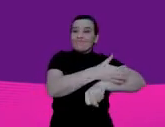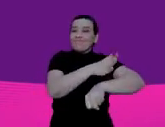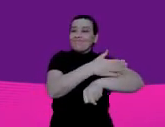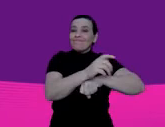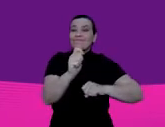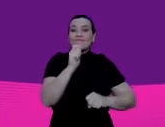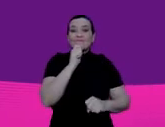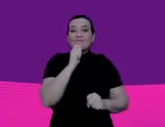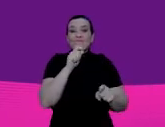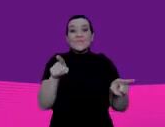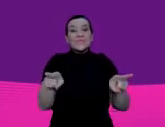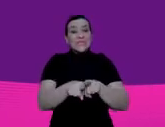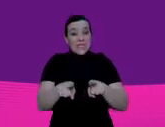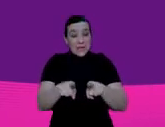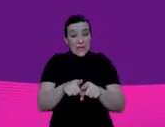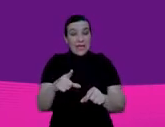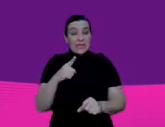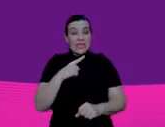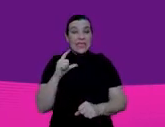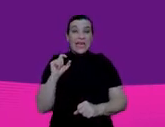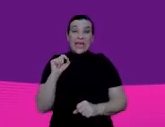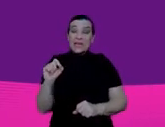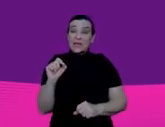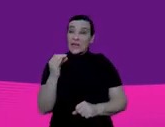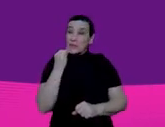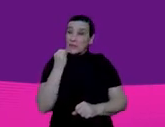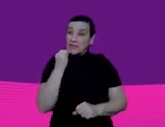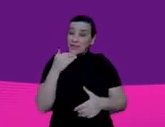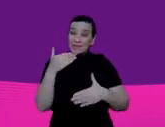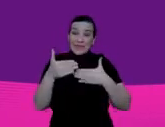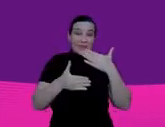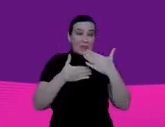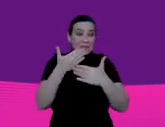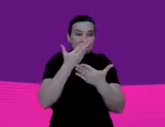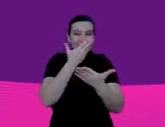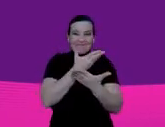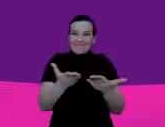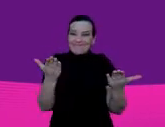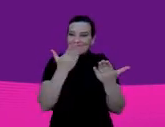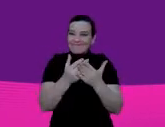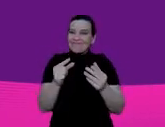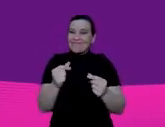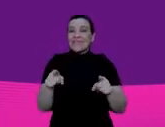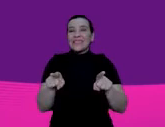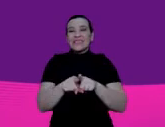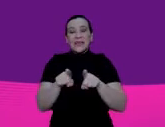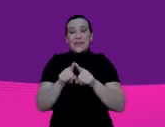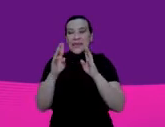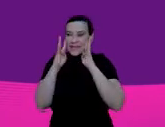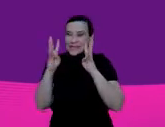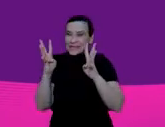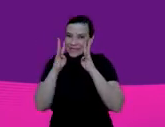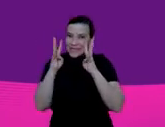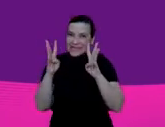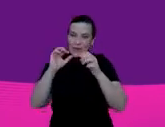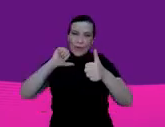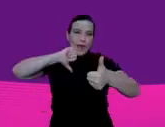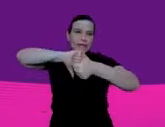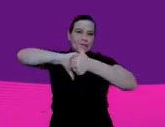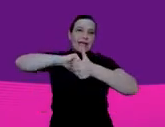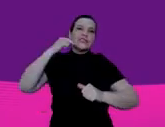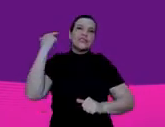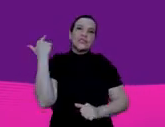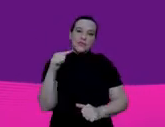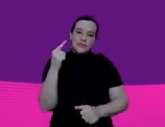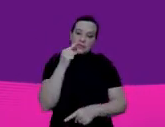alto de desperdício com essa condição e uma baixa qualidade assistencial. E esse foi o nosso objetivo, mudar